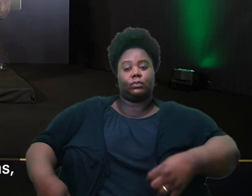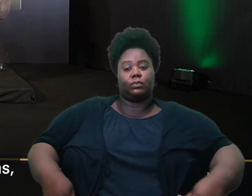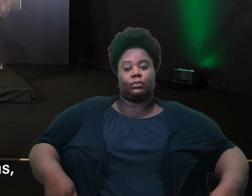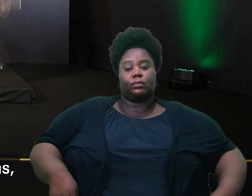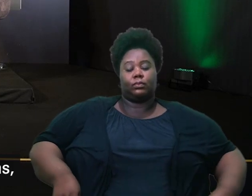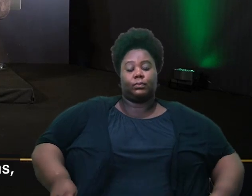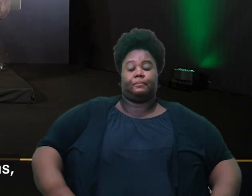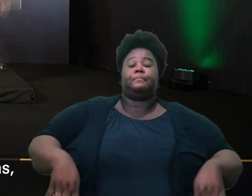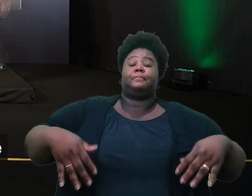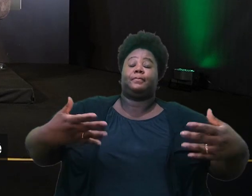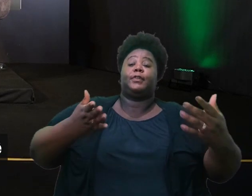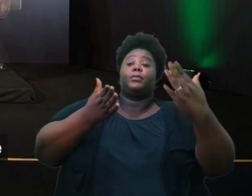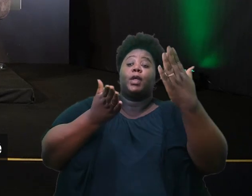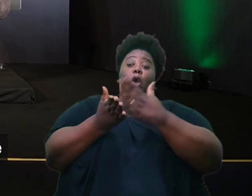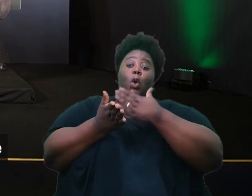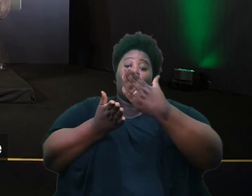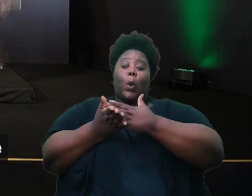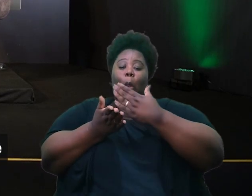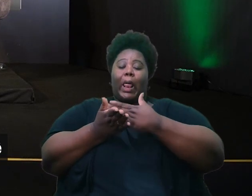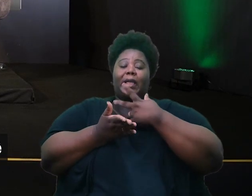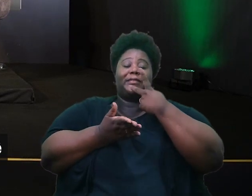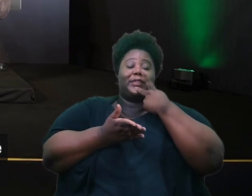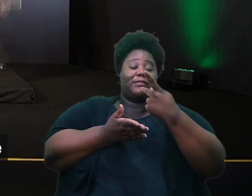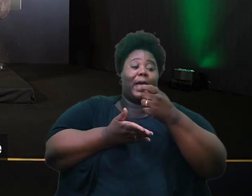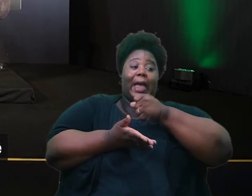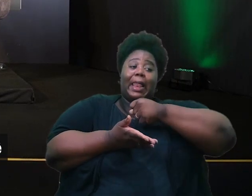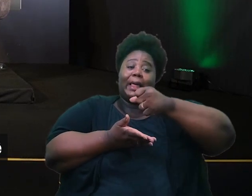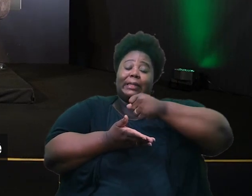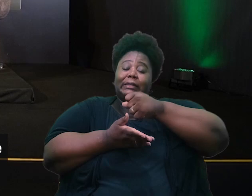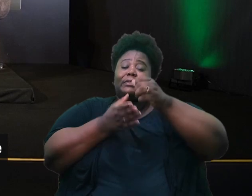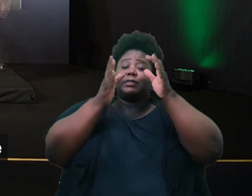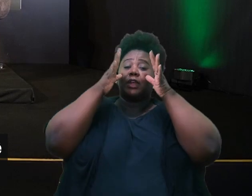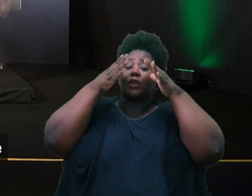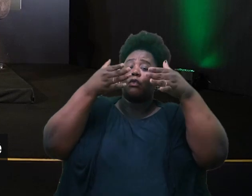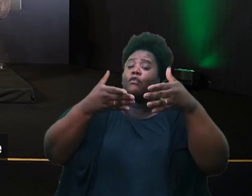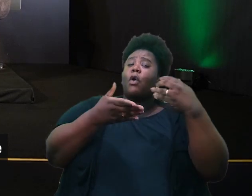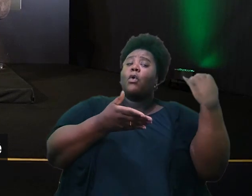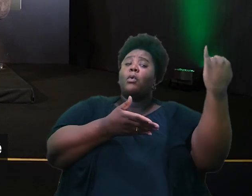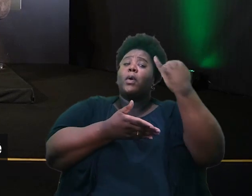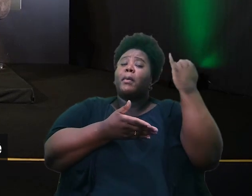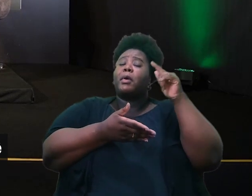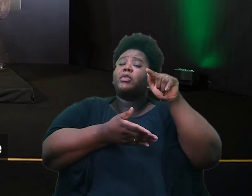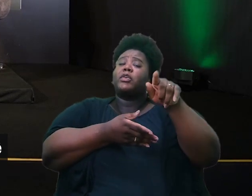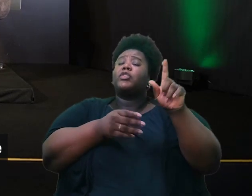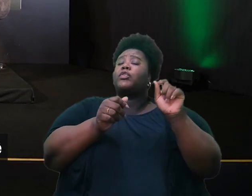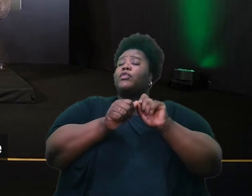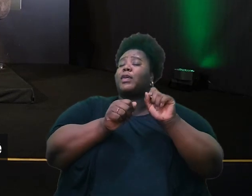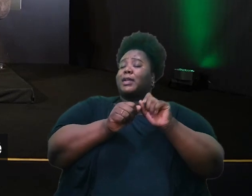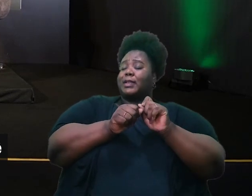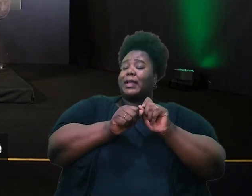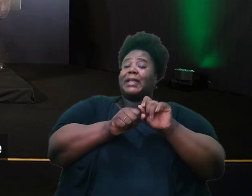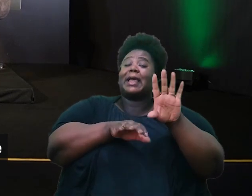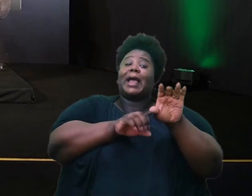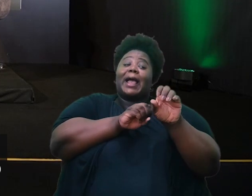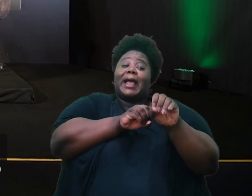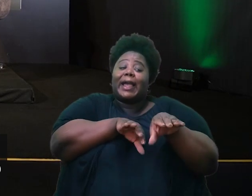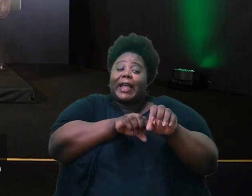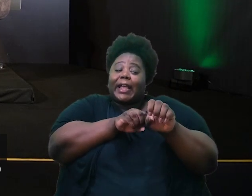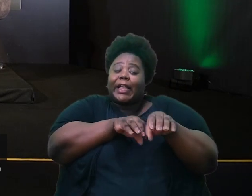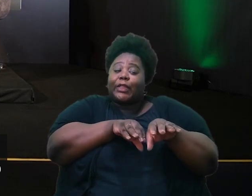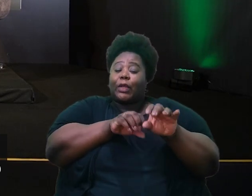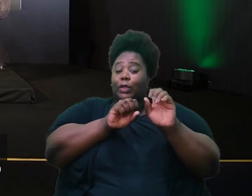entrevistas, há um foco importante que você faz, Leda, na educação,